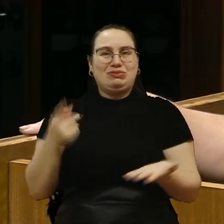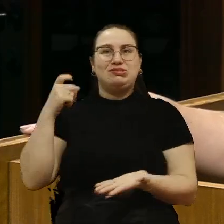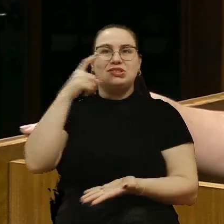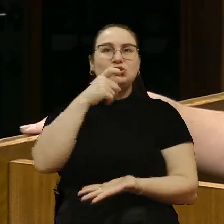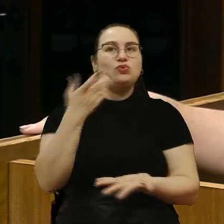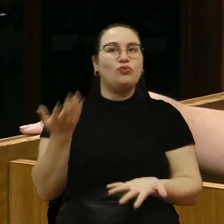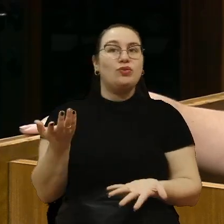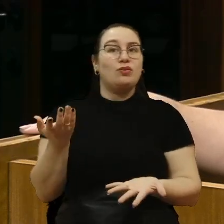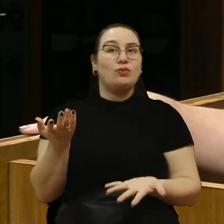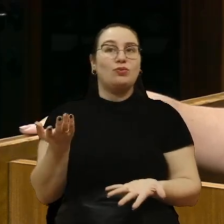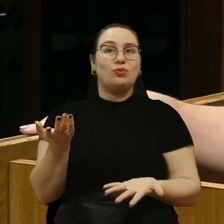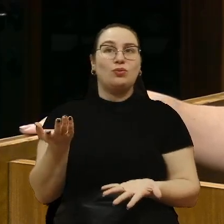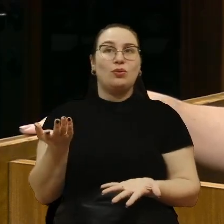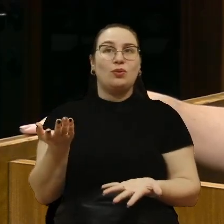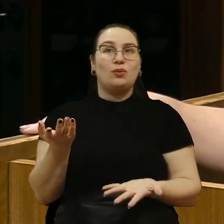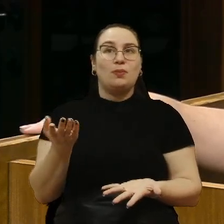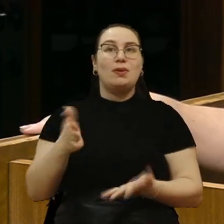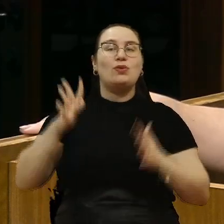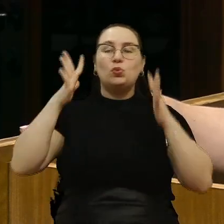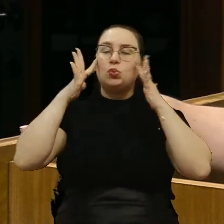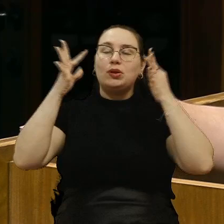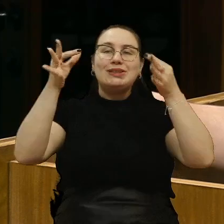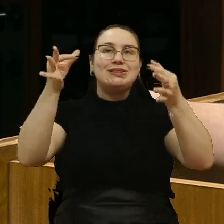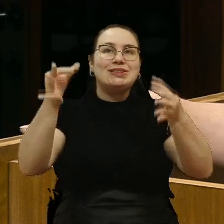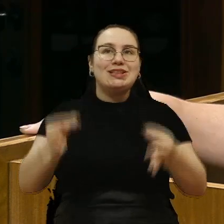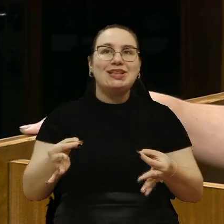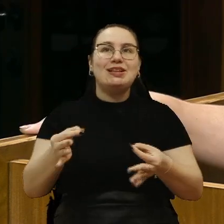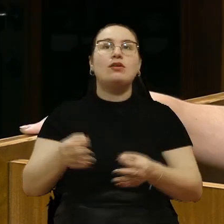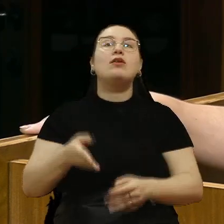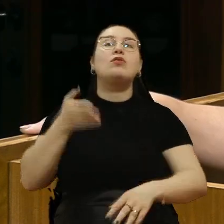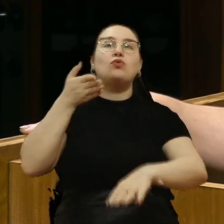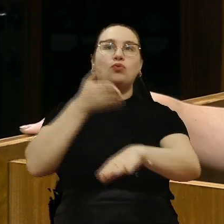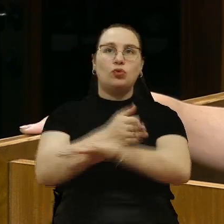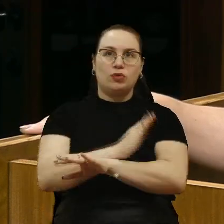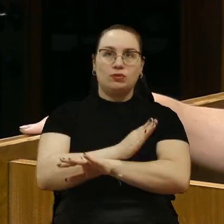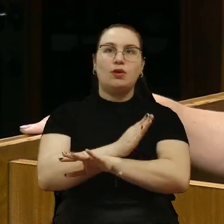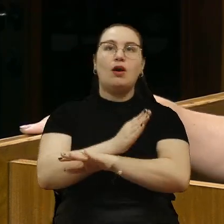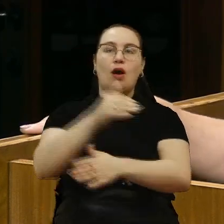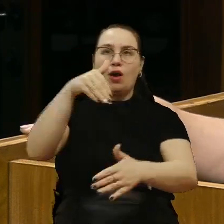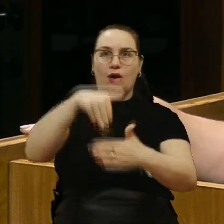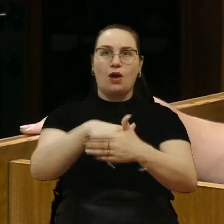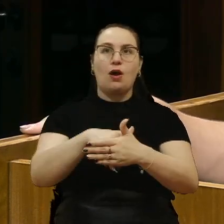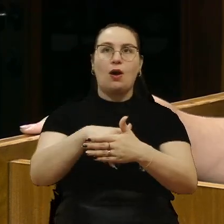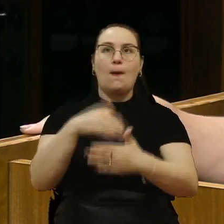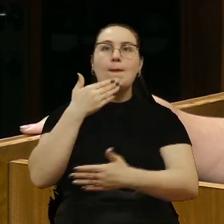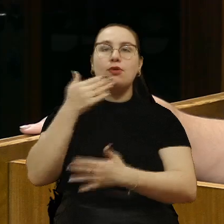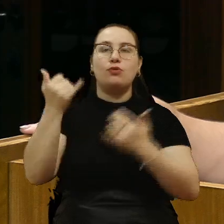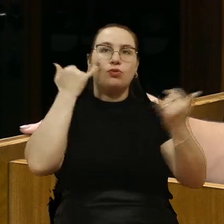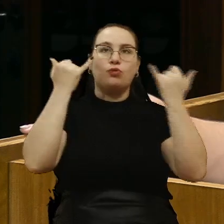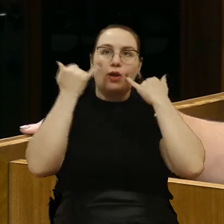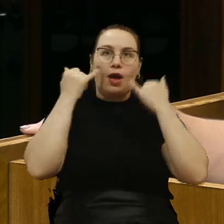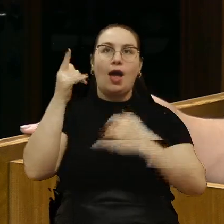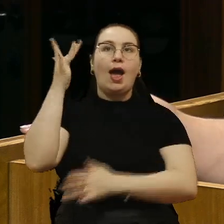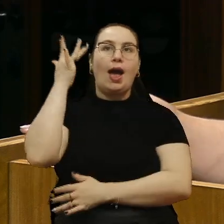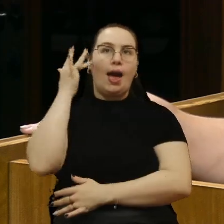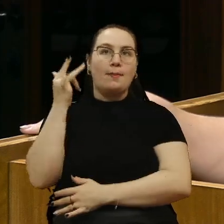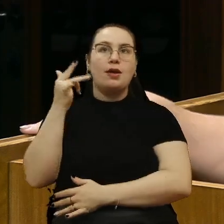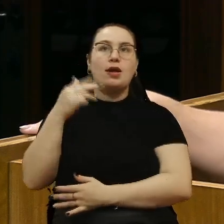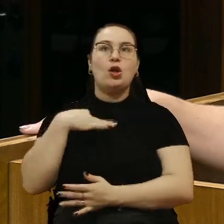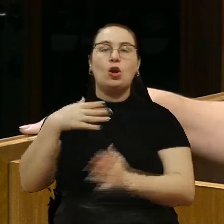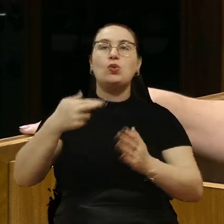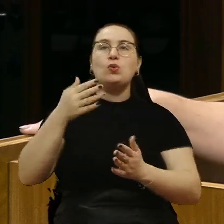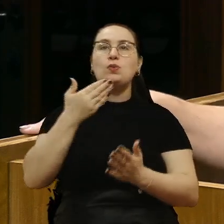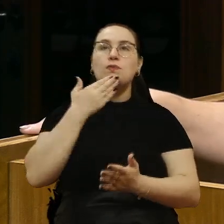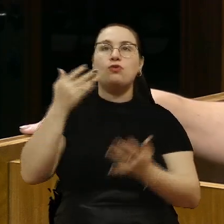difícil. Mas, com toda certeza, votaremos favorável ao pedido de informação. Amanhã, provavelmente, entra nossos pedidos de